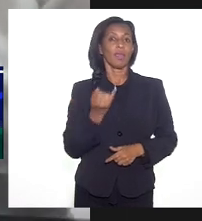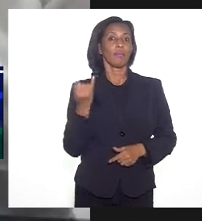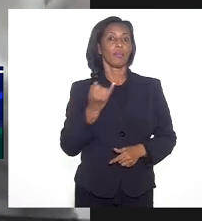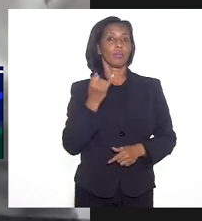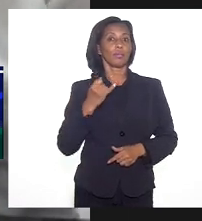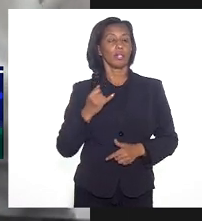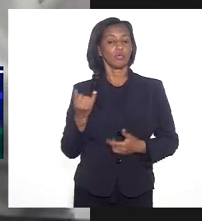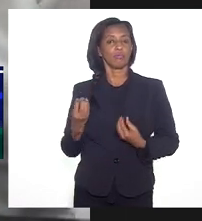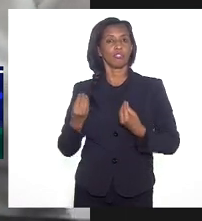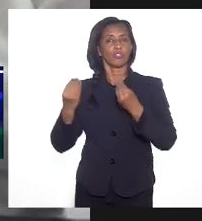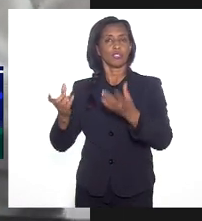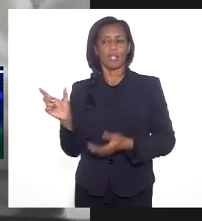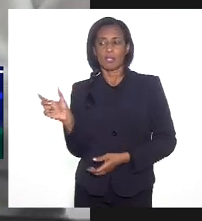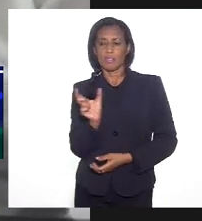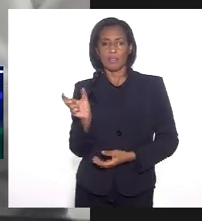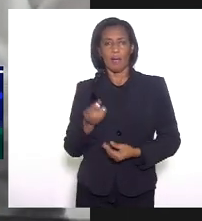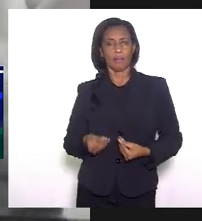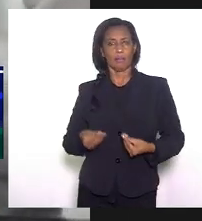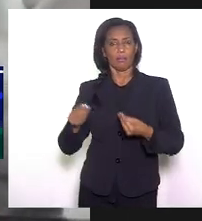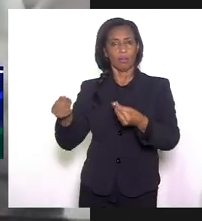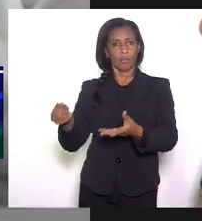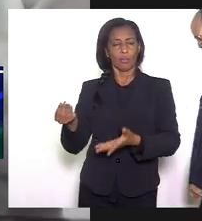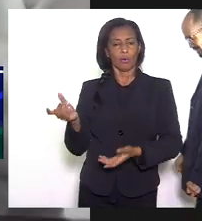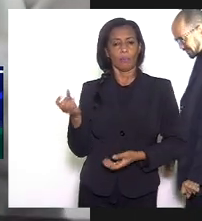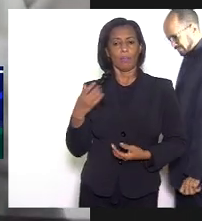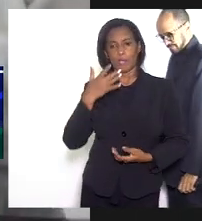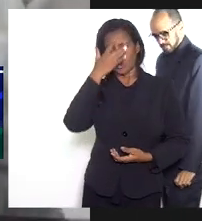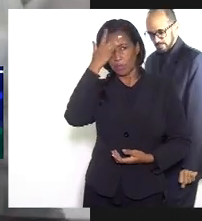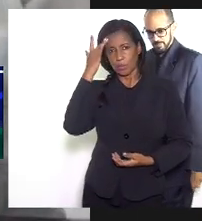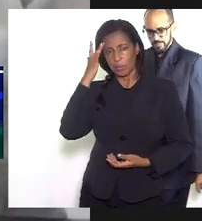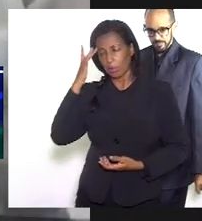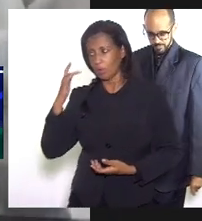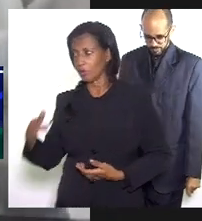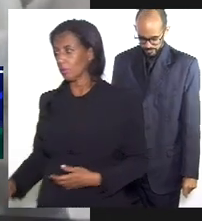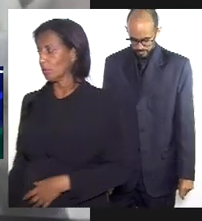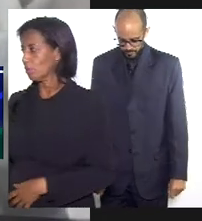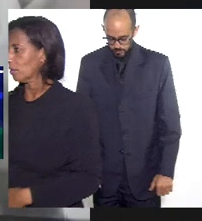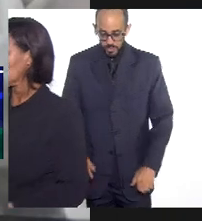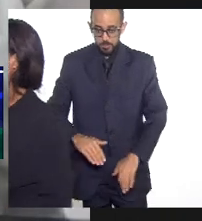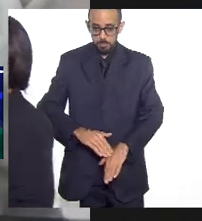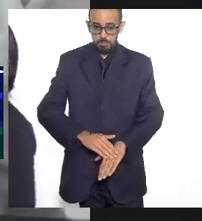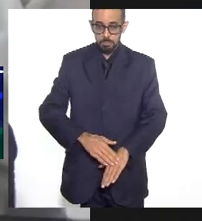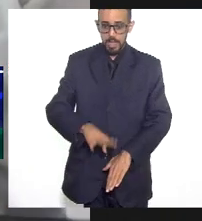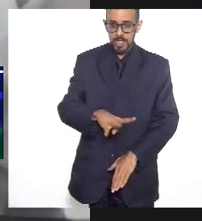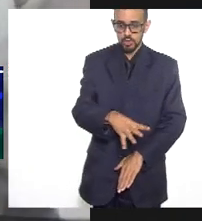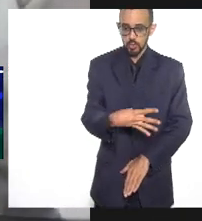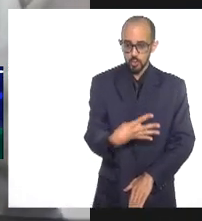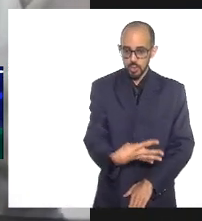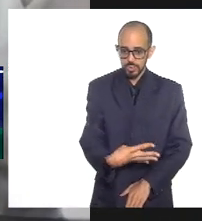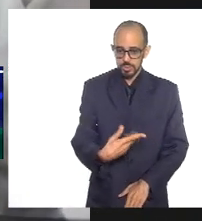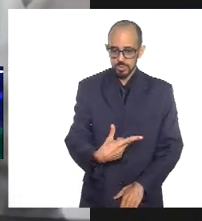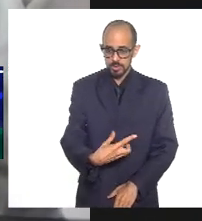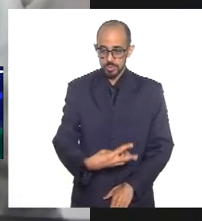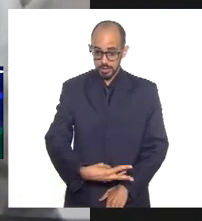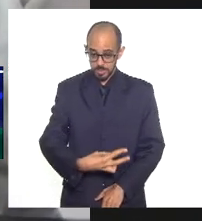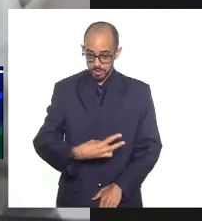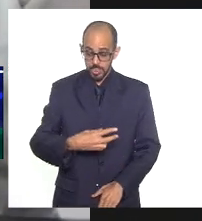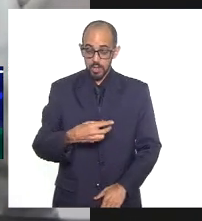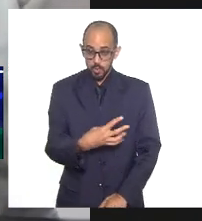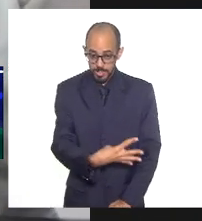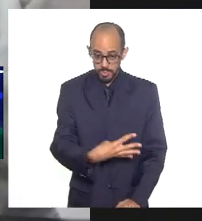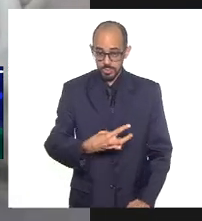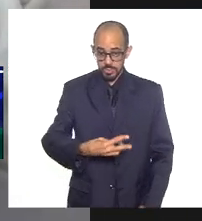missão de dar esse cartão de transferência de renda para a população foram mais de 432 CRAs que